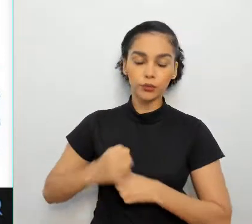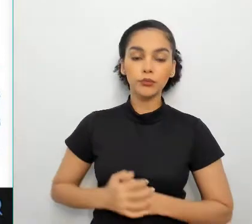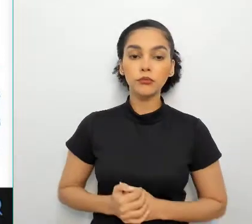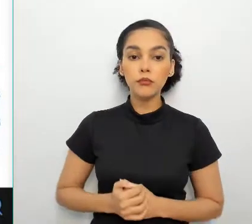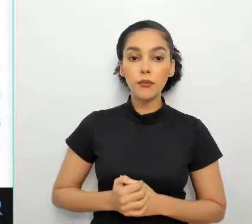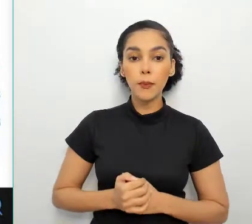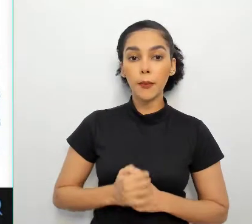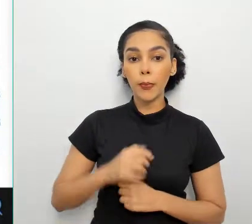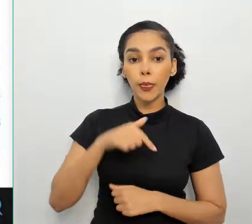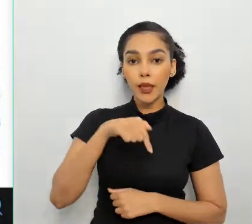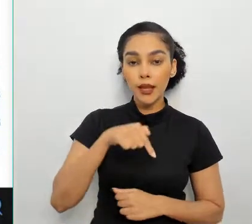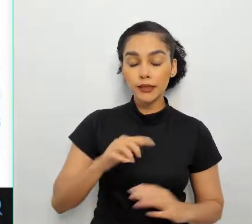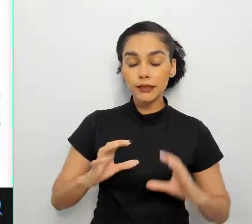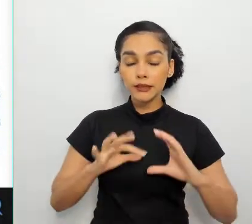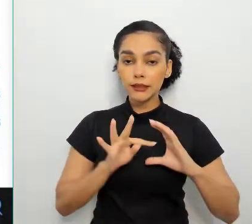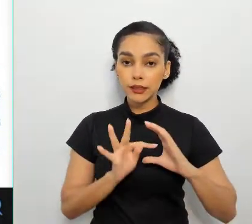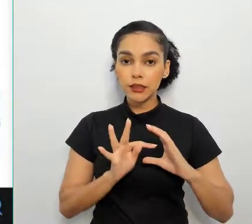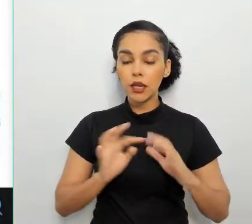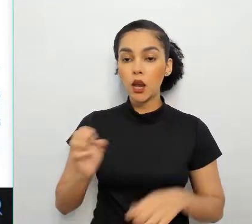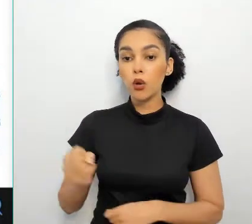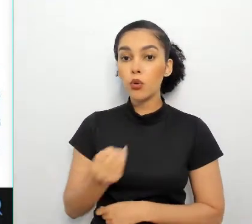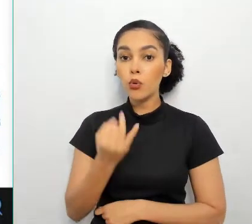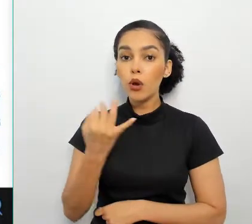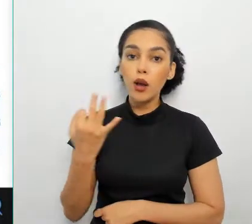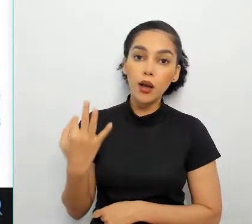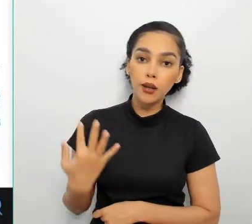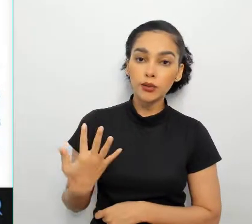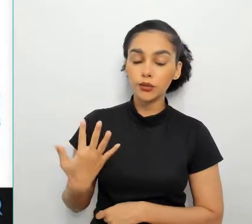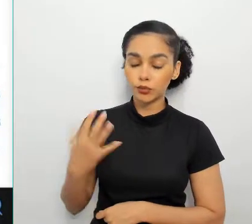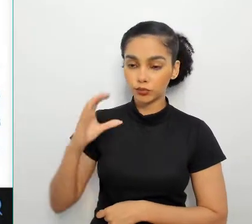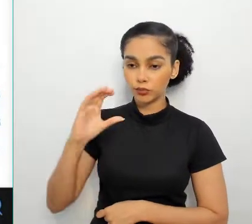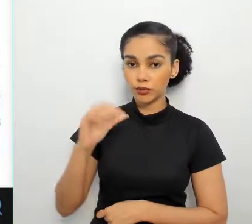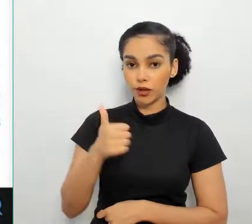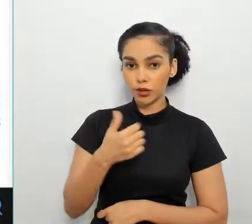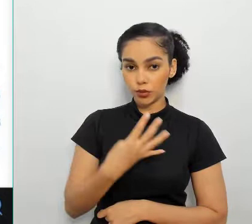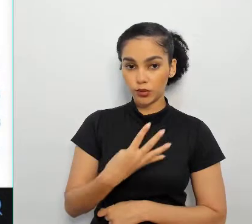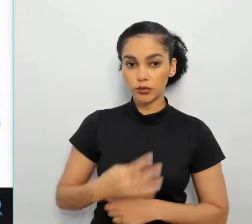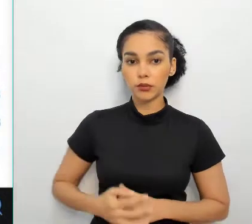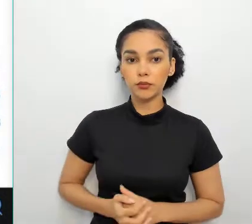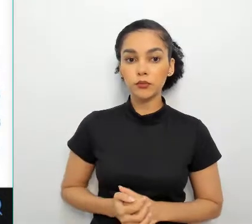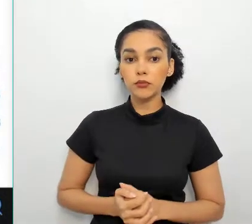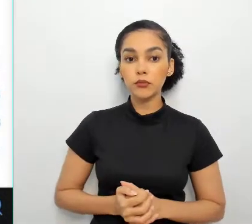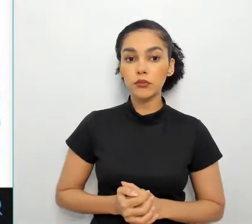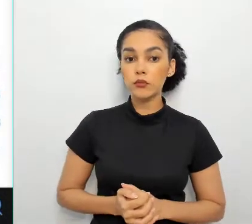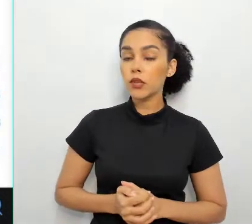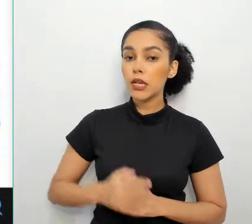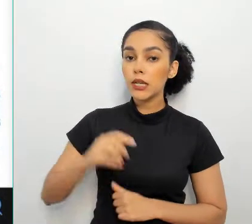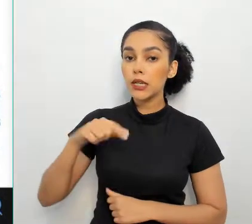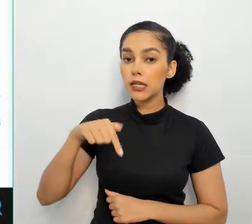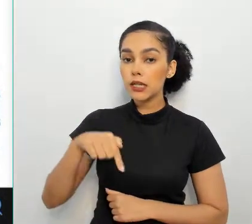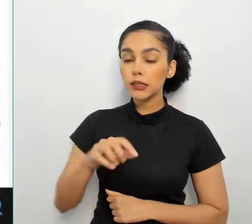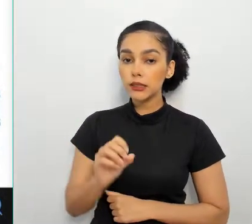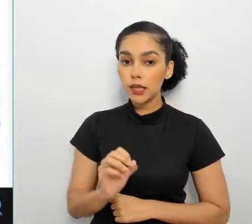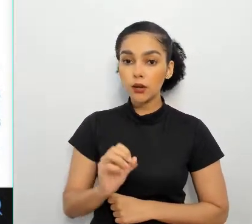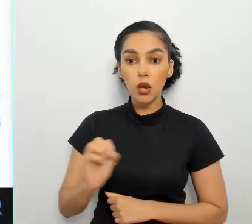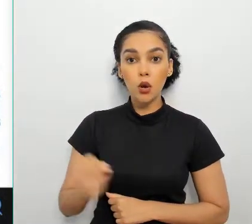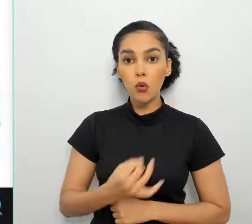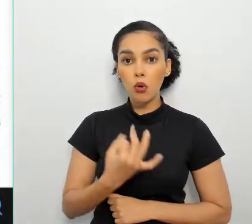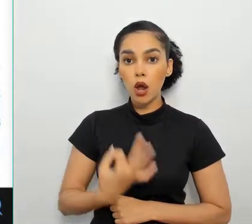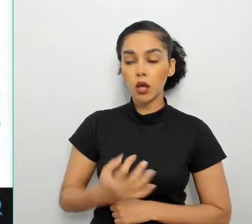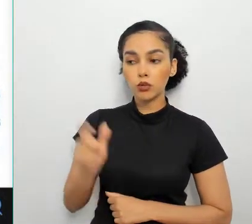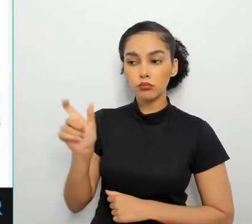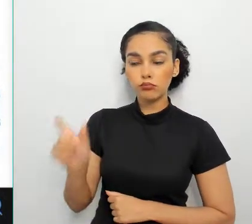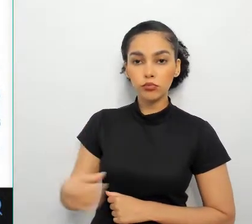a quantidade de carbono 14 medida no instante T. E Q0 é a quantidade de carbono 14 no ser